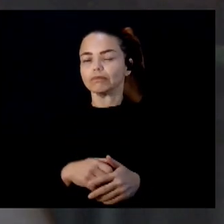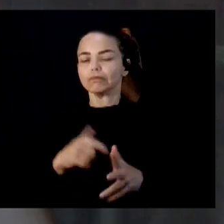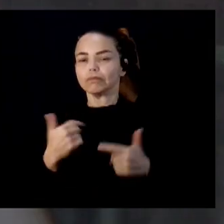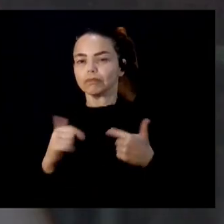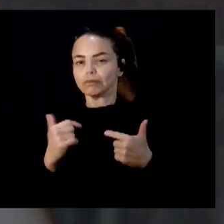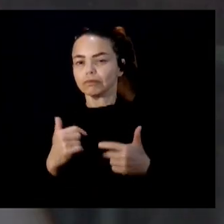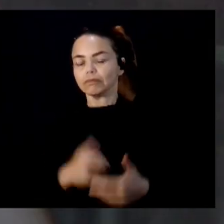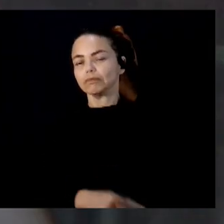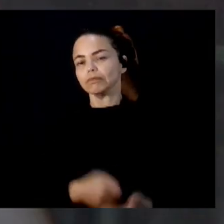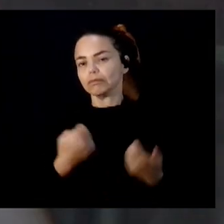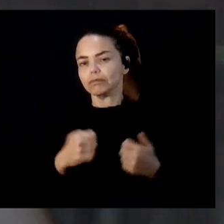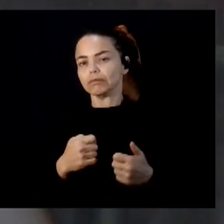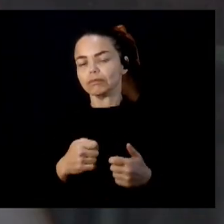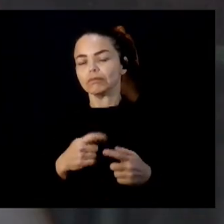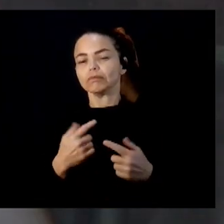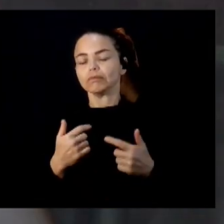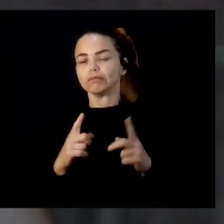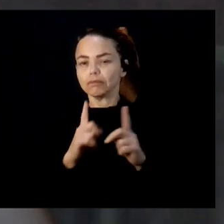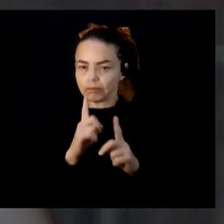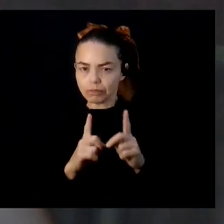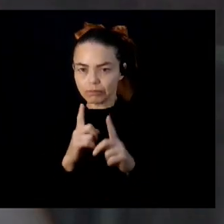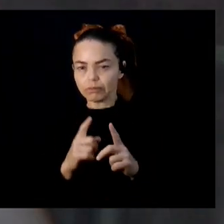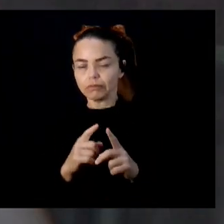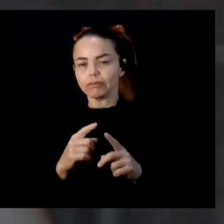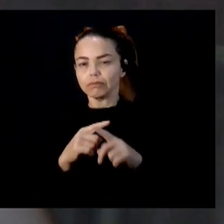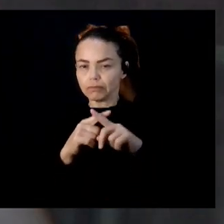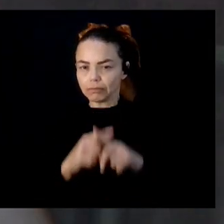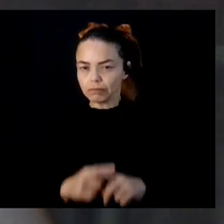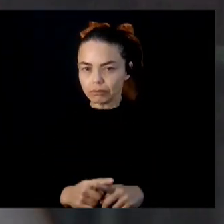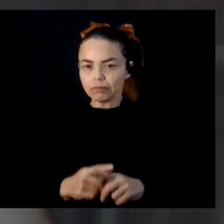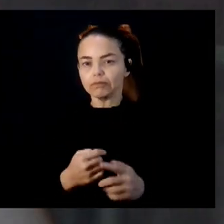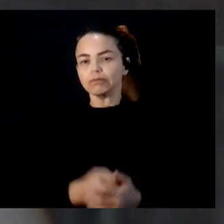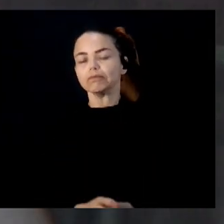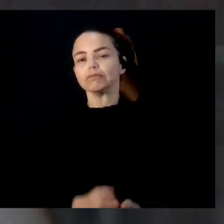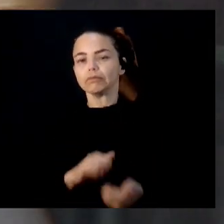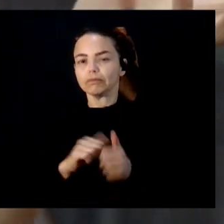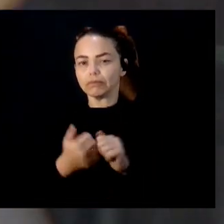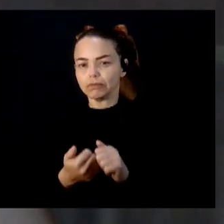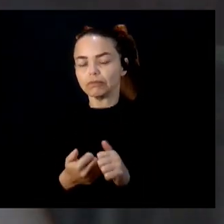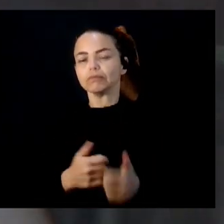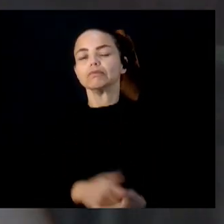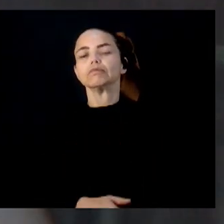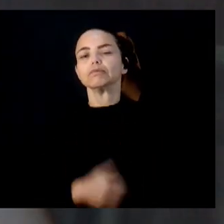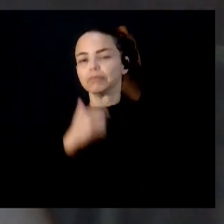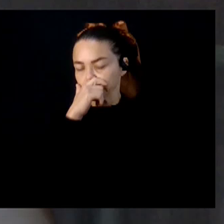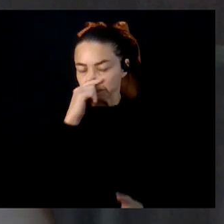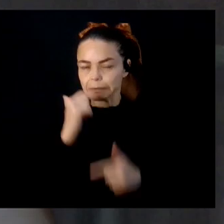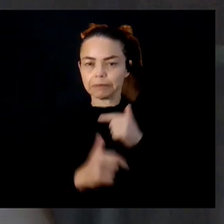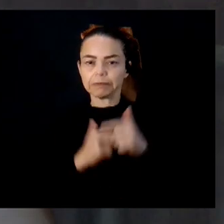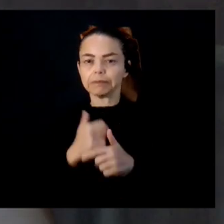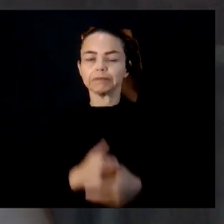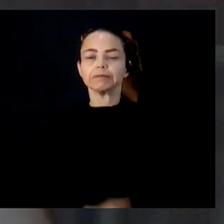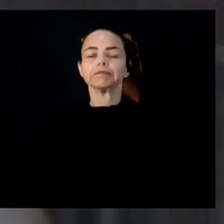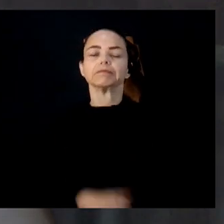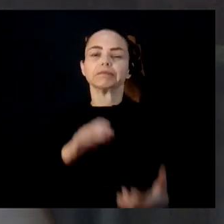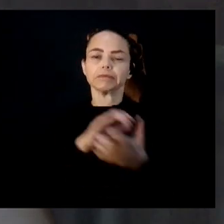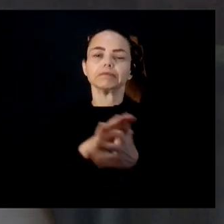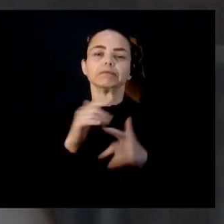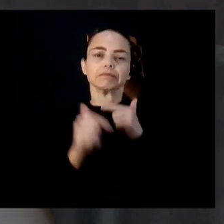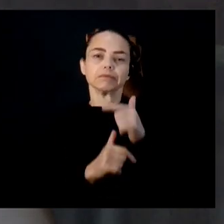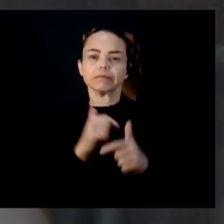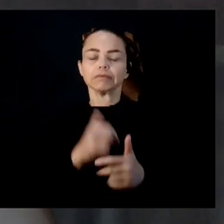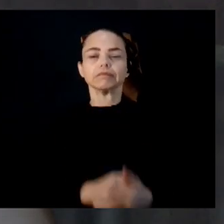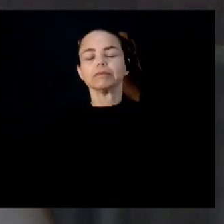no trabalho, não, perdão, no jogo, no esporte, mas a gente não deve competir no trabalho. Sim. Principalmente, vamos supor, aquele casal que trabalha junto, ou